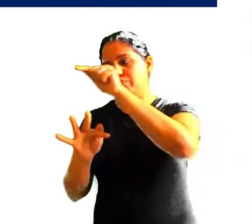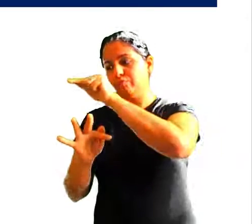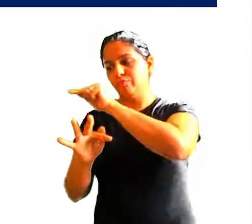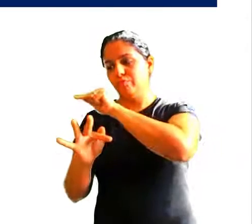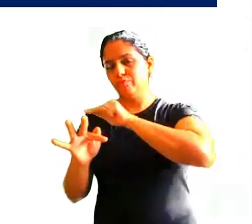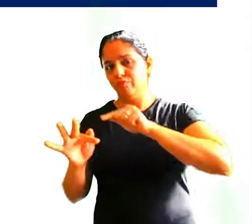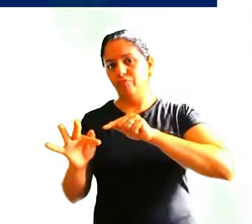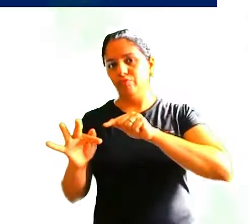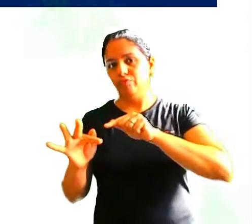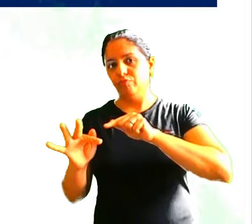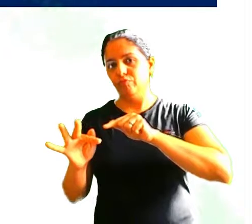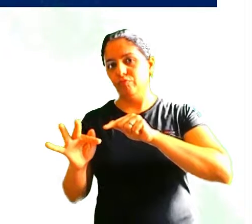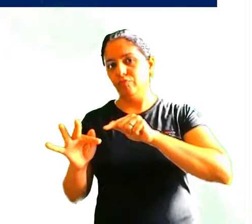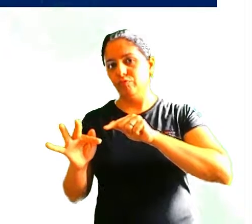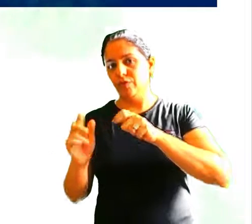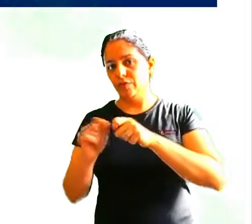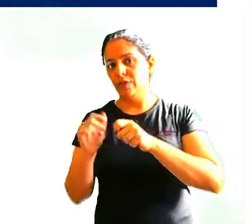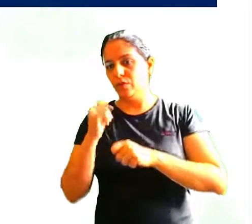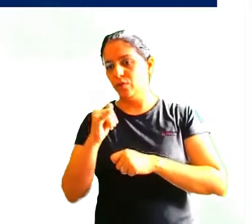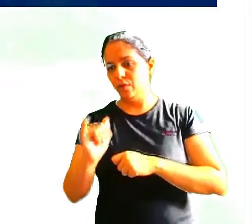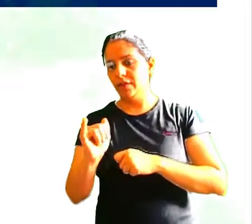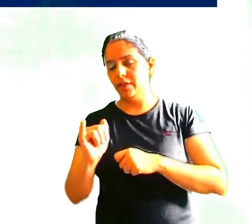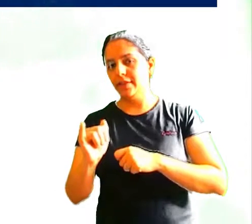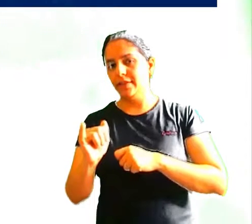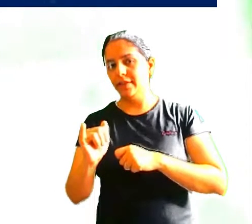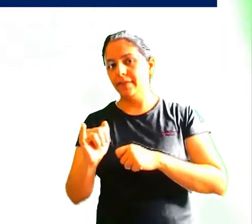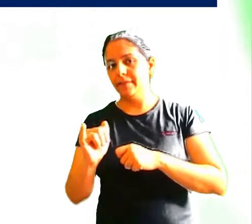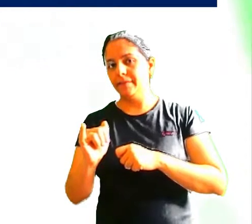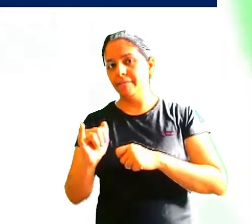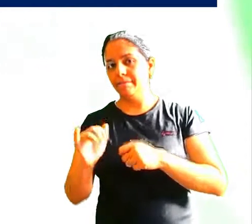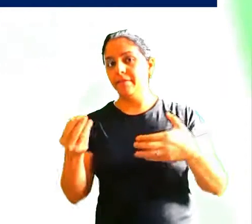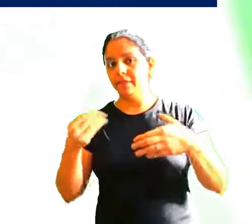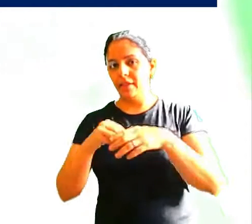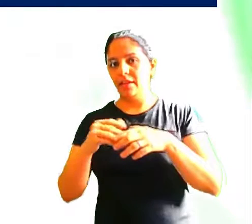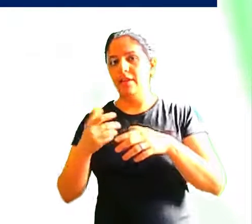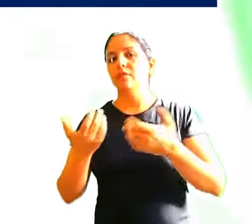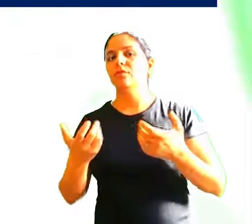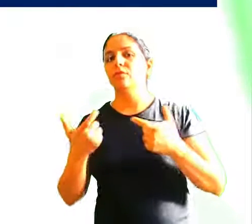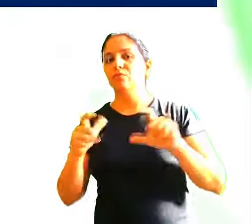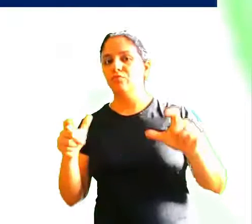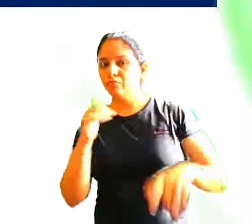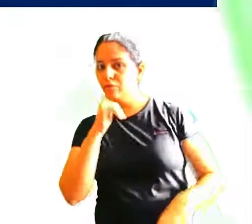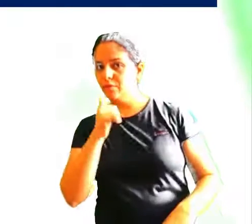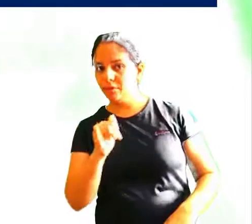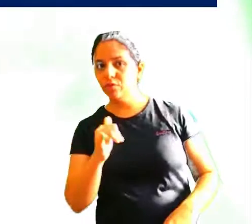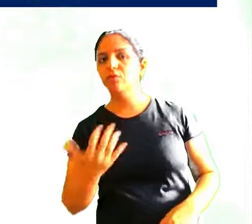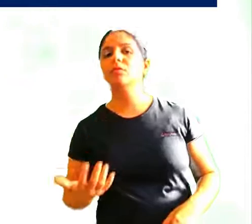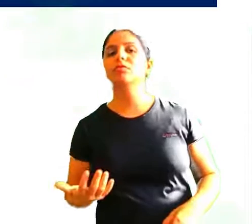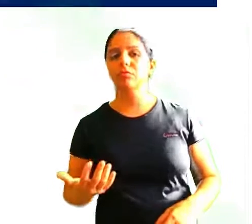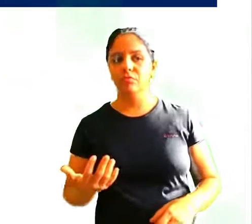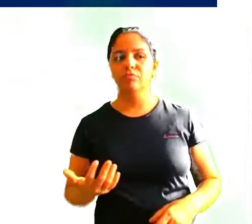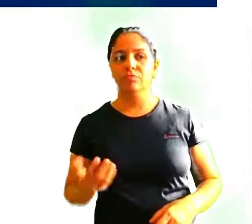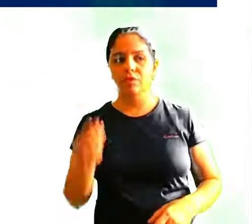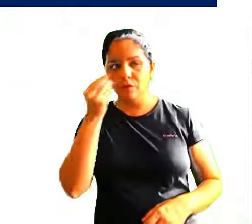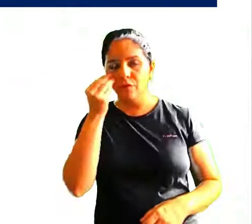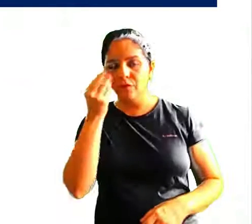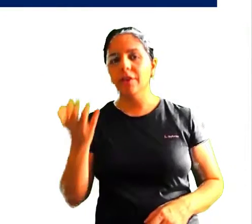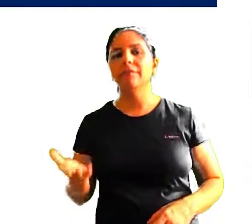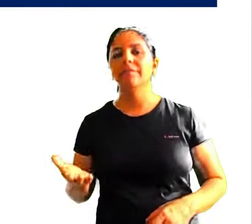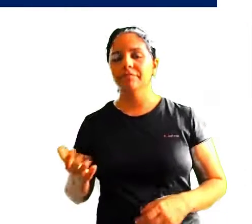escolhido arbitrariamente, né? E voltar para o ponto F e percorrendo o circuito, né? Ou seja, vou considerar que vou pegar